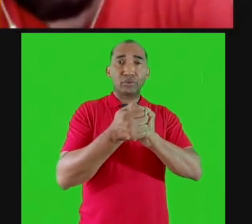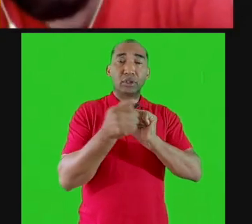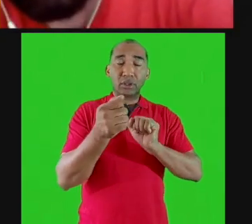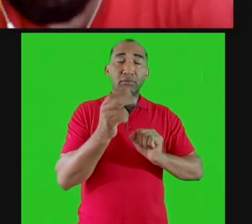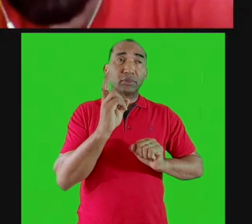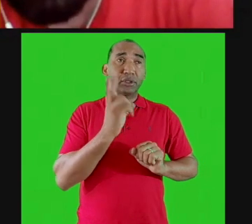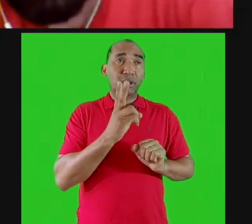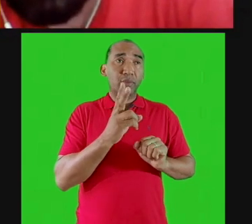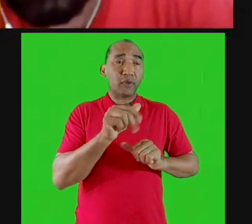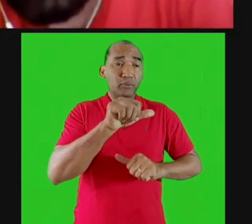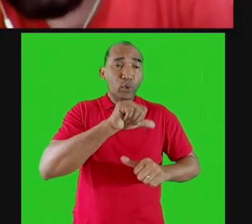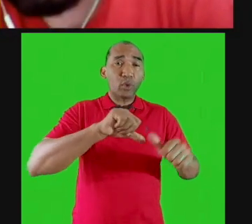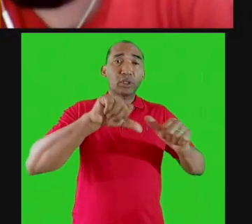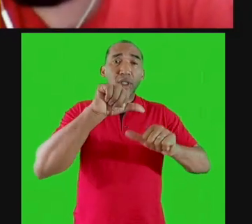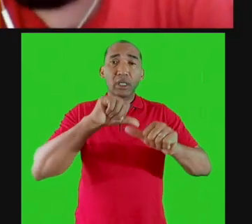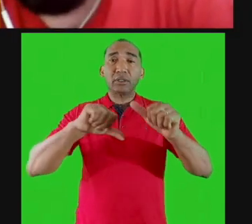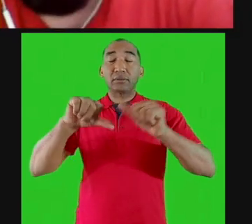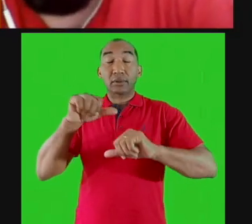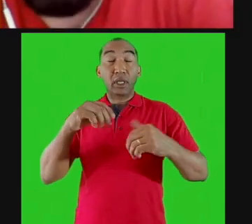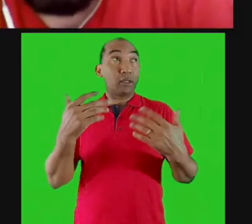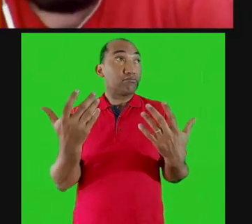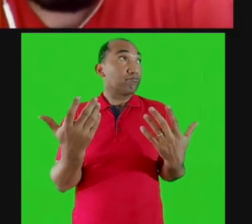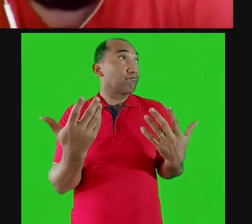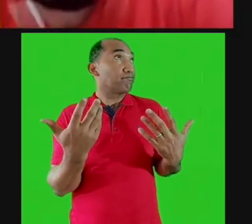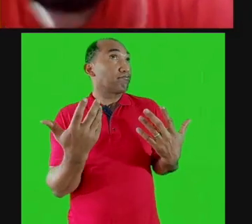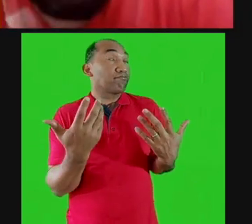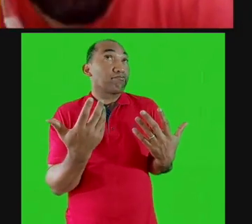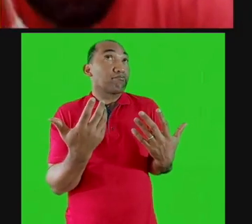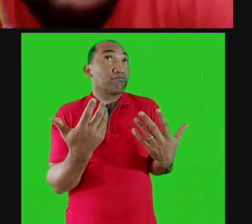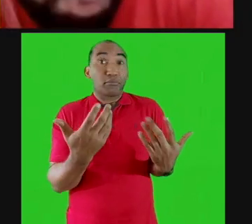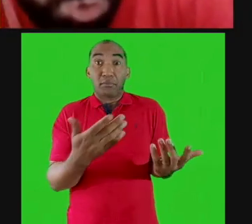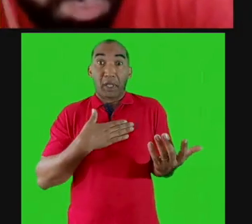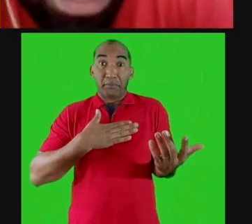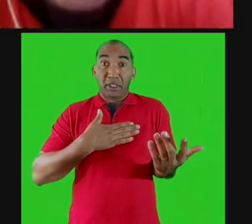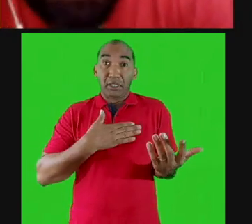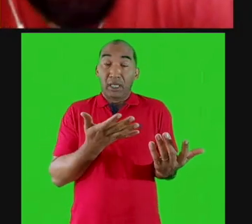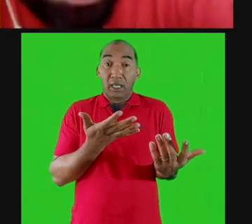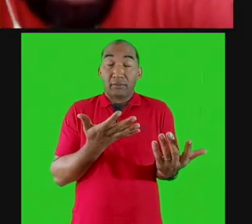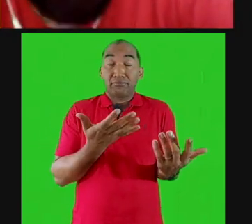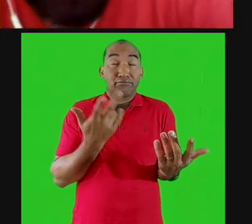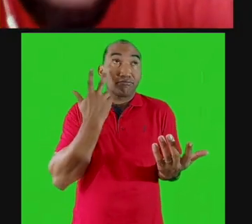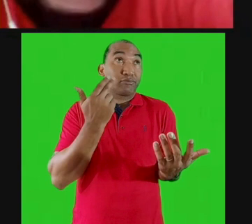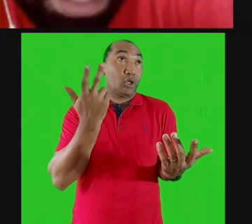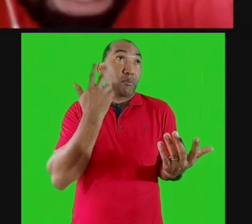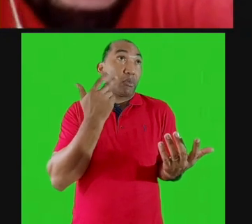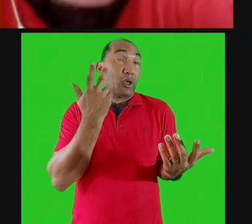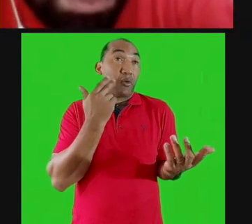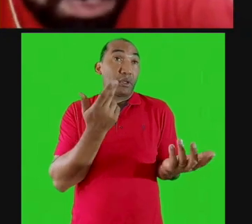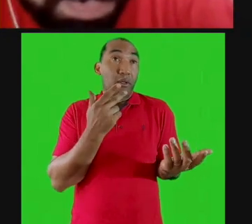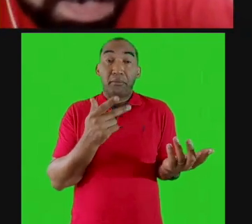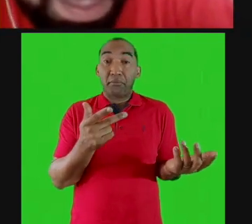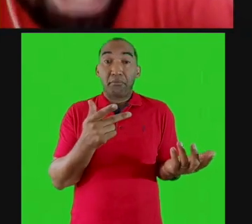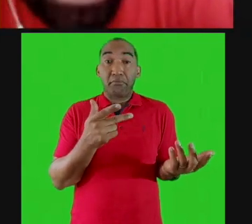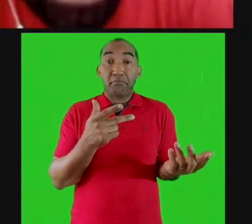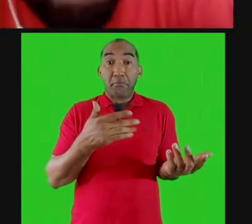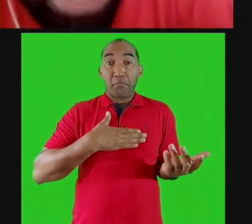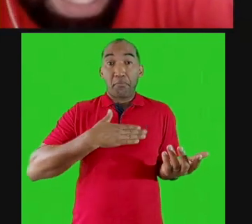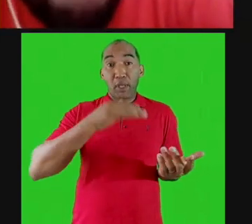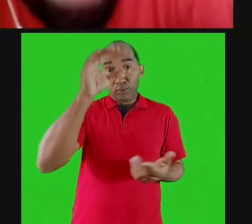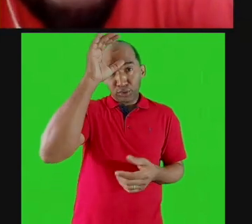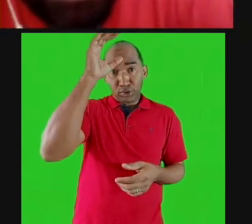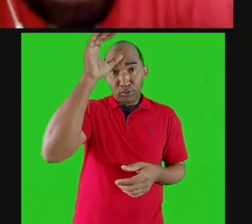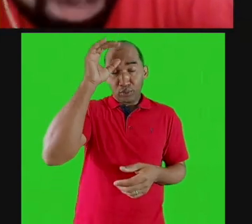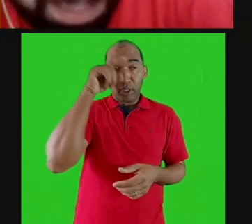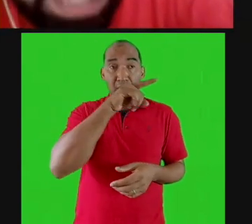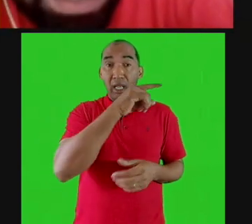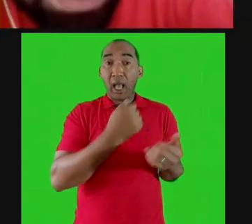processo de transicionamento. E era muito louco aquilo que para mim era muito comum, que era meu tio, pai da Amanda, Silvio, que apoiava